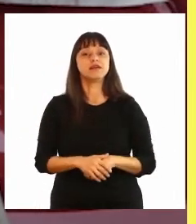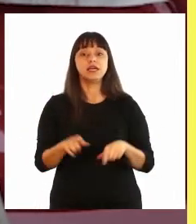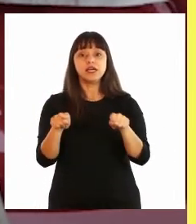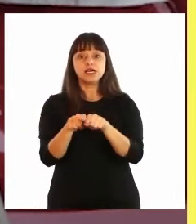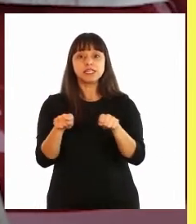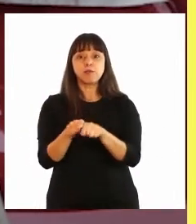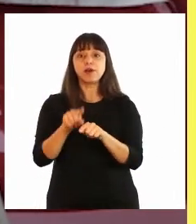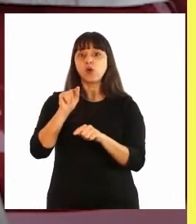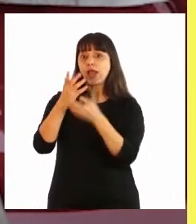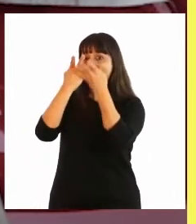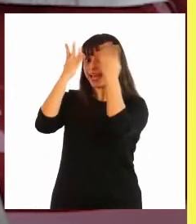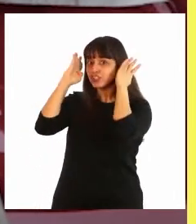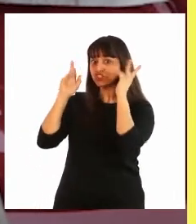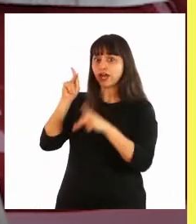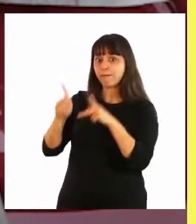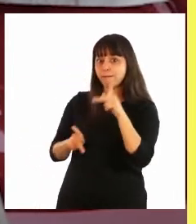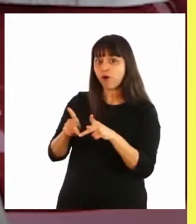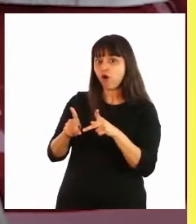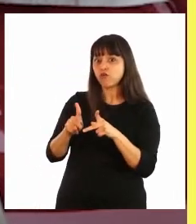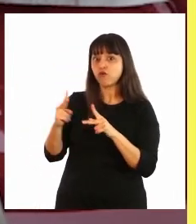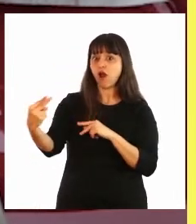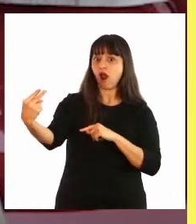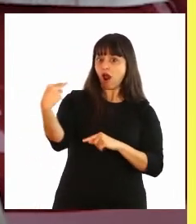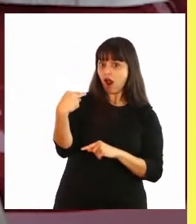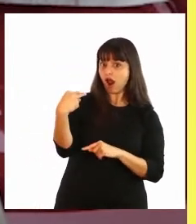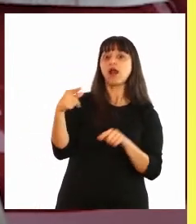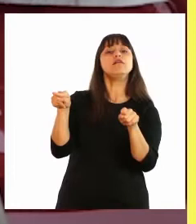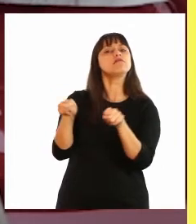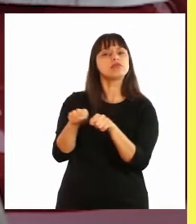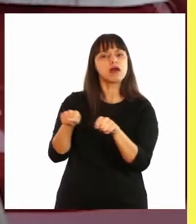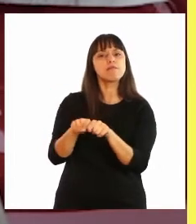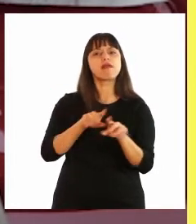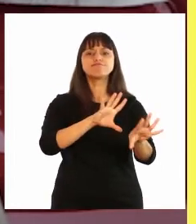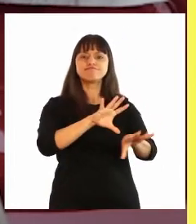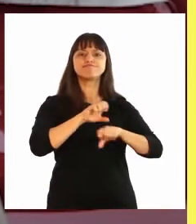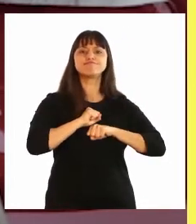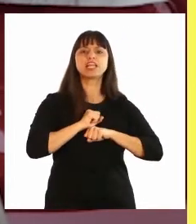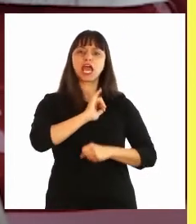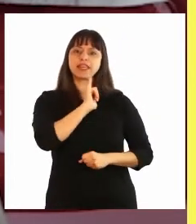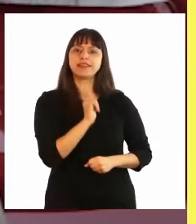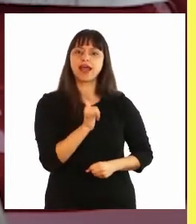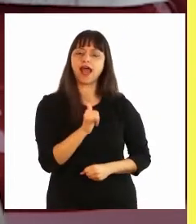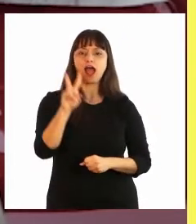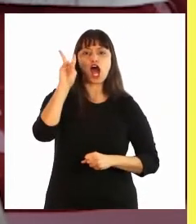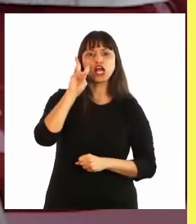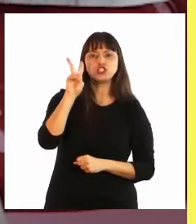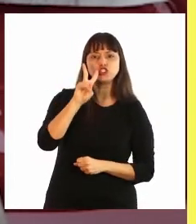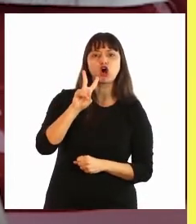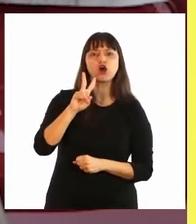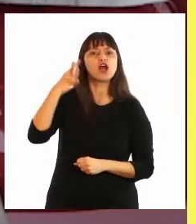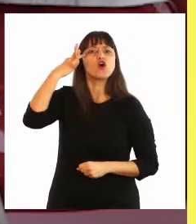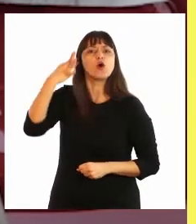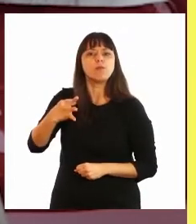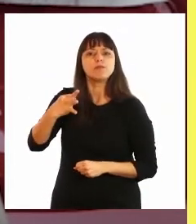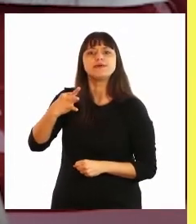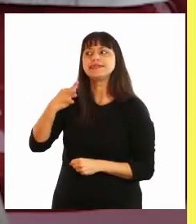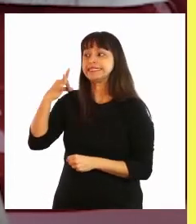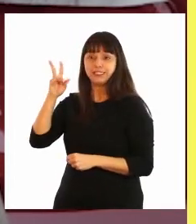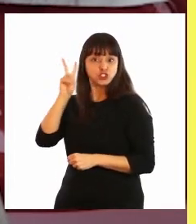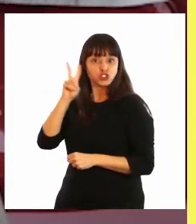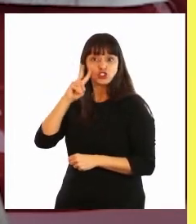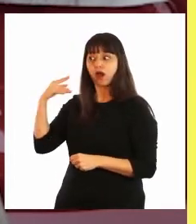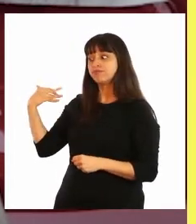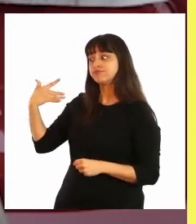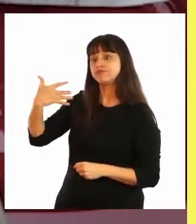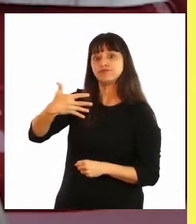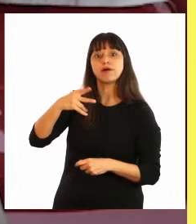se apropriar dessa ferramenta para narrar sua história e entender a história do seu povo também nesse contexto